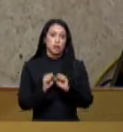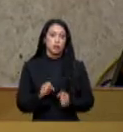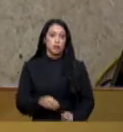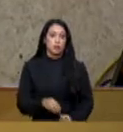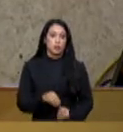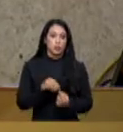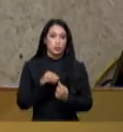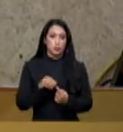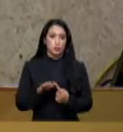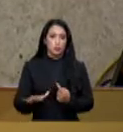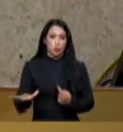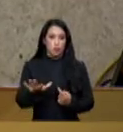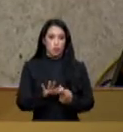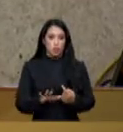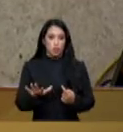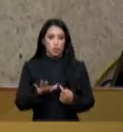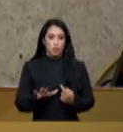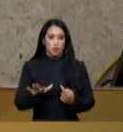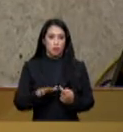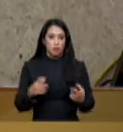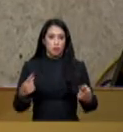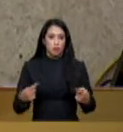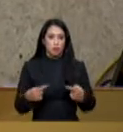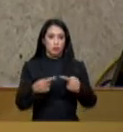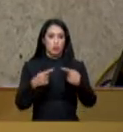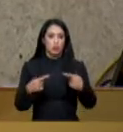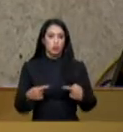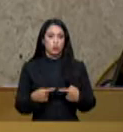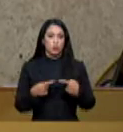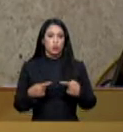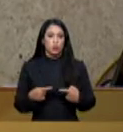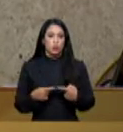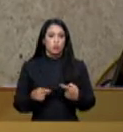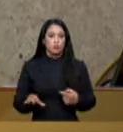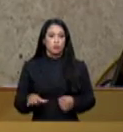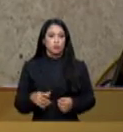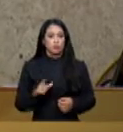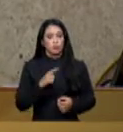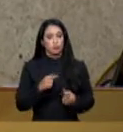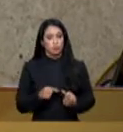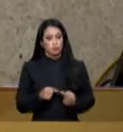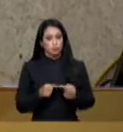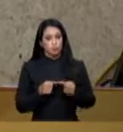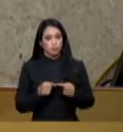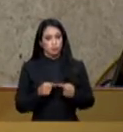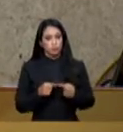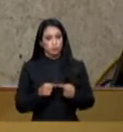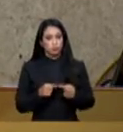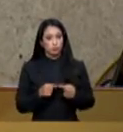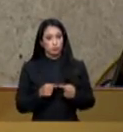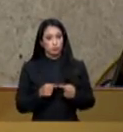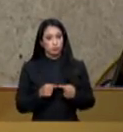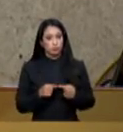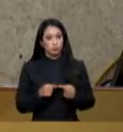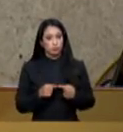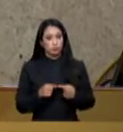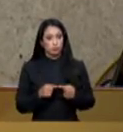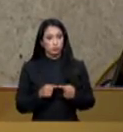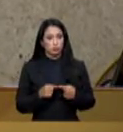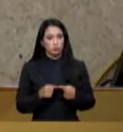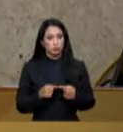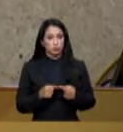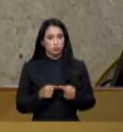único, organizado de acordo com as seguintes diretrizes. 1. Descentralização,